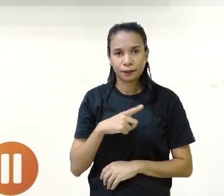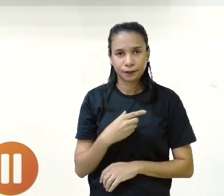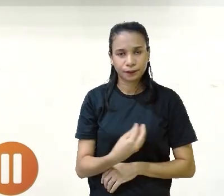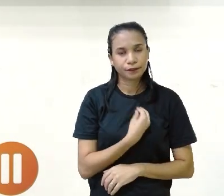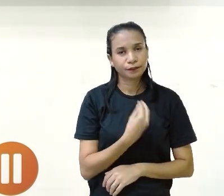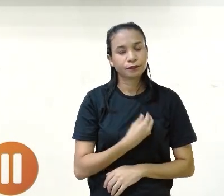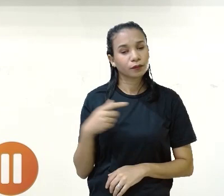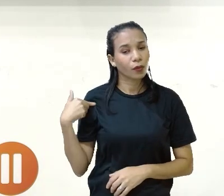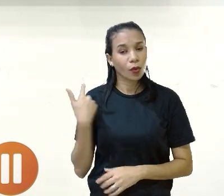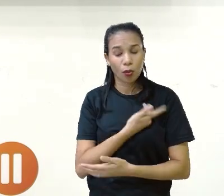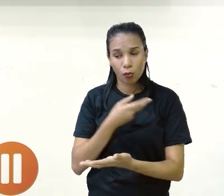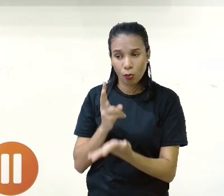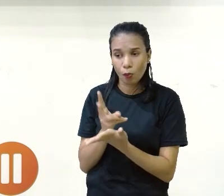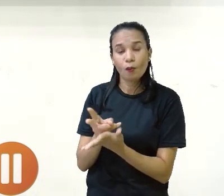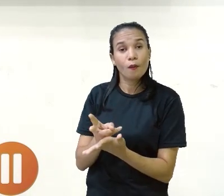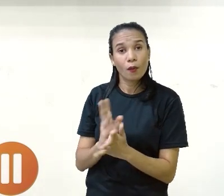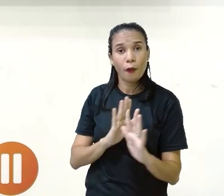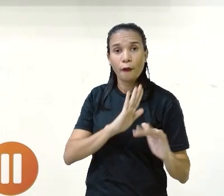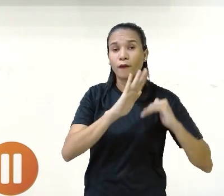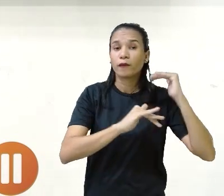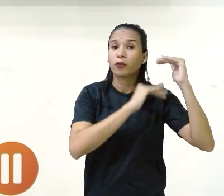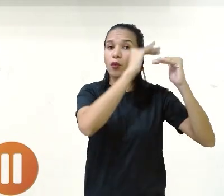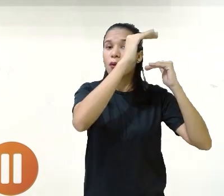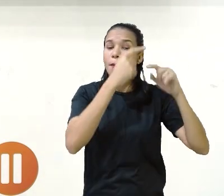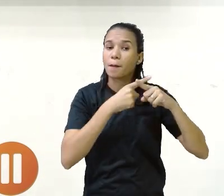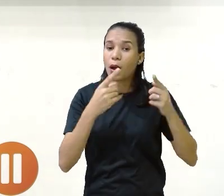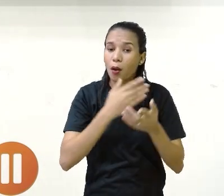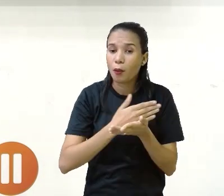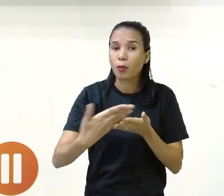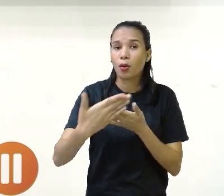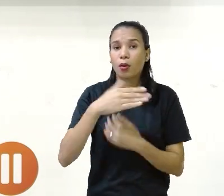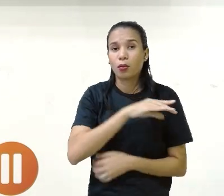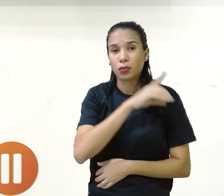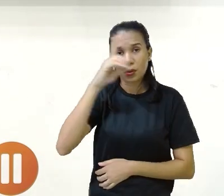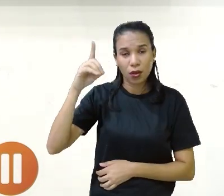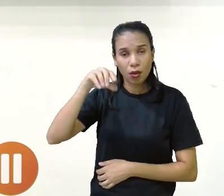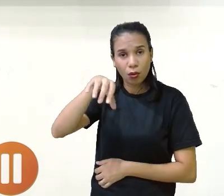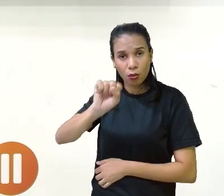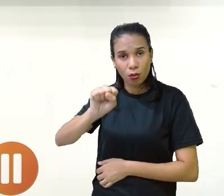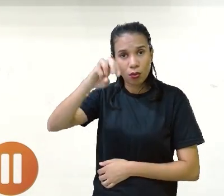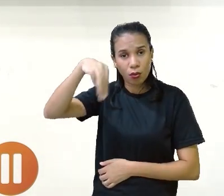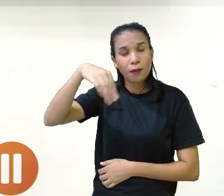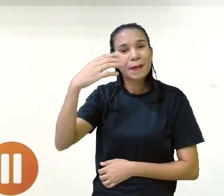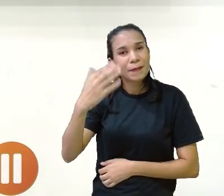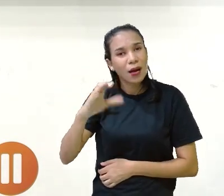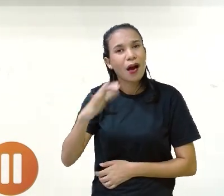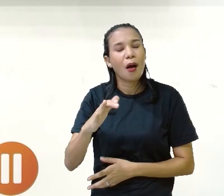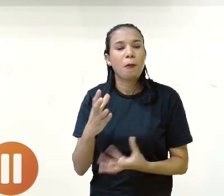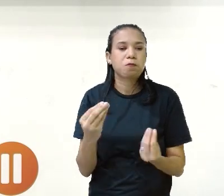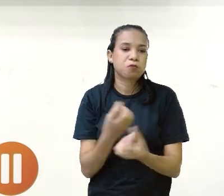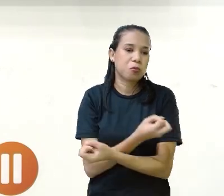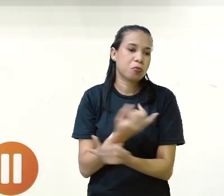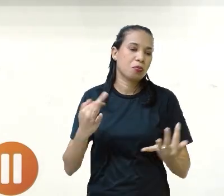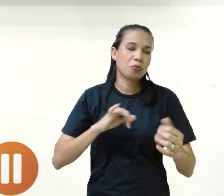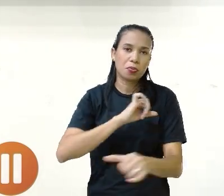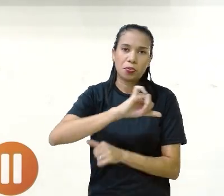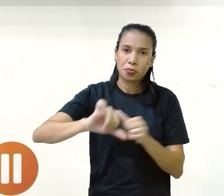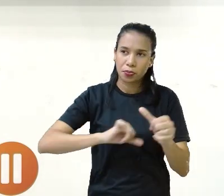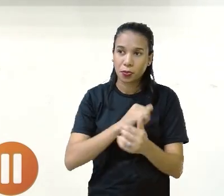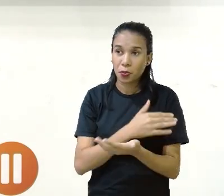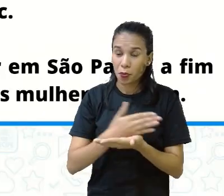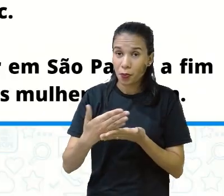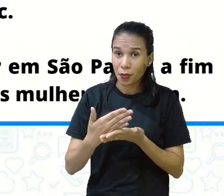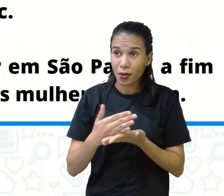gente permanece em evolução, mas a partir desse 8 de março, muitas coisas mudaram. E eu trouxe